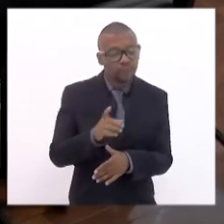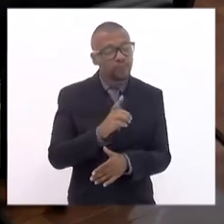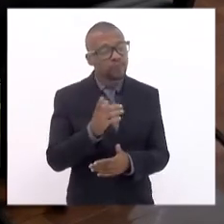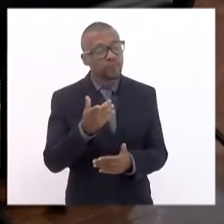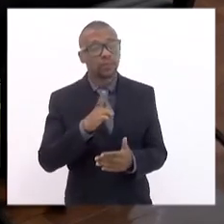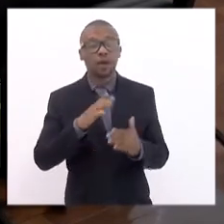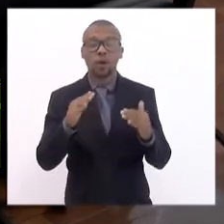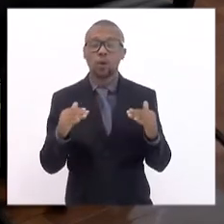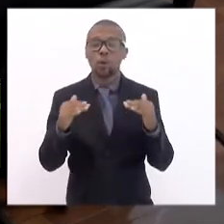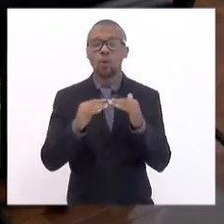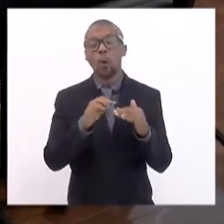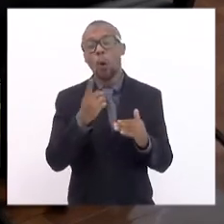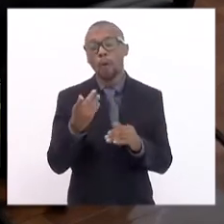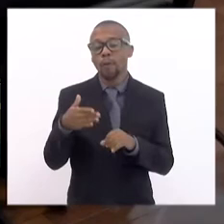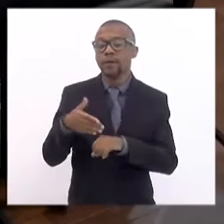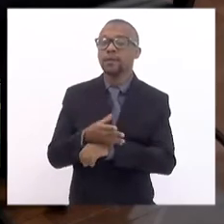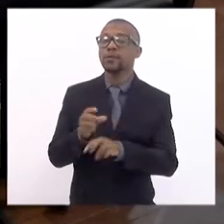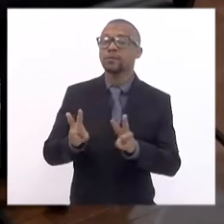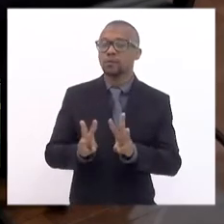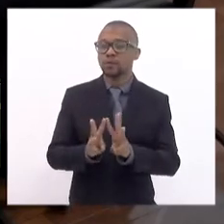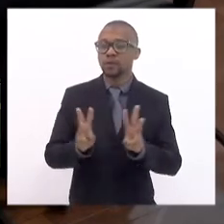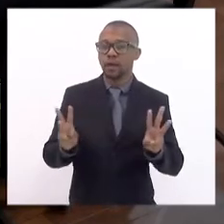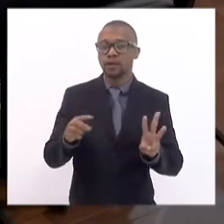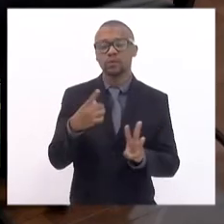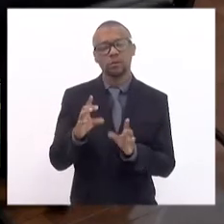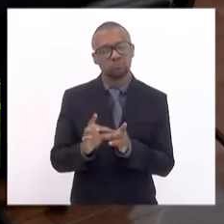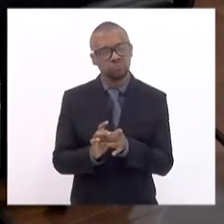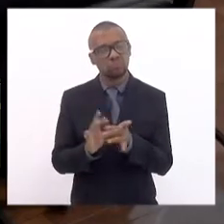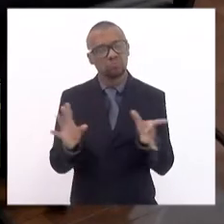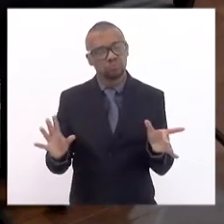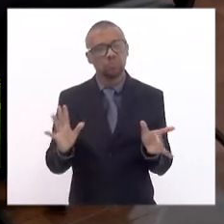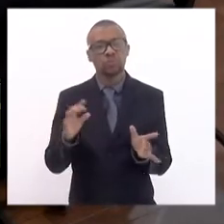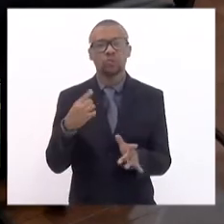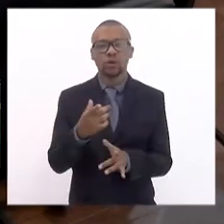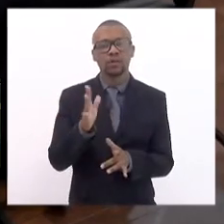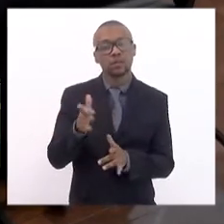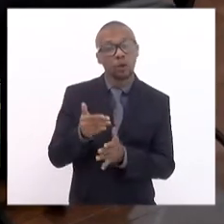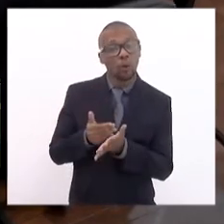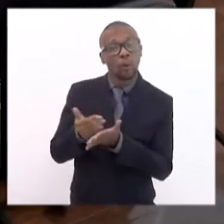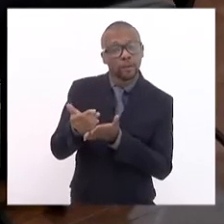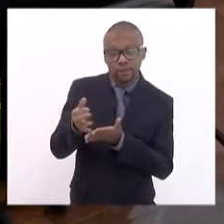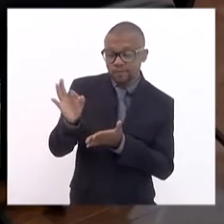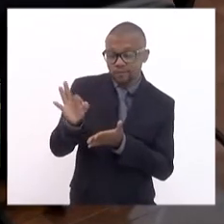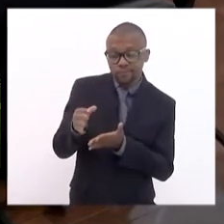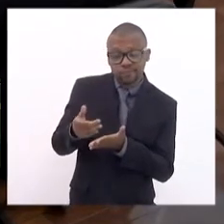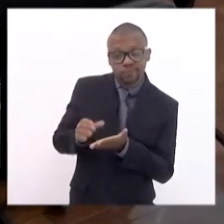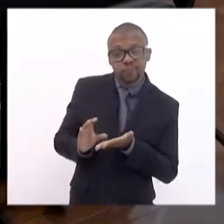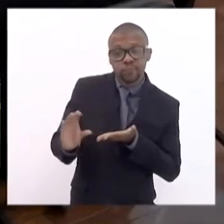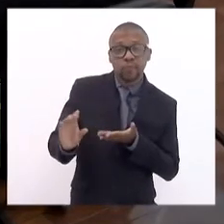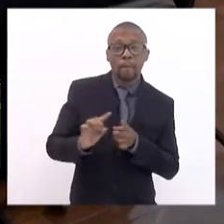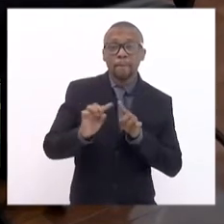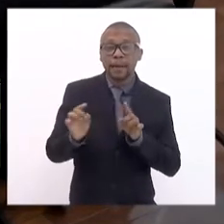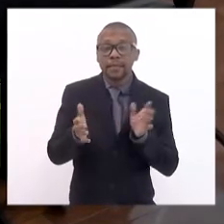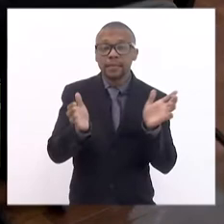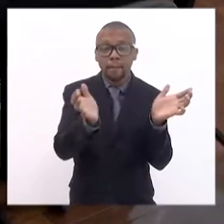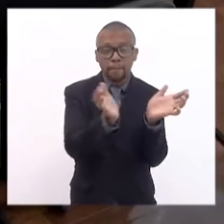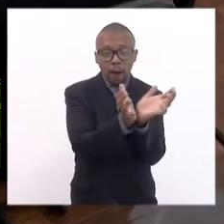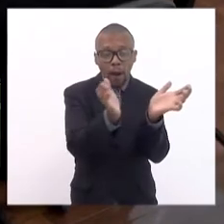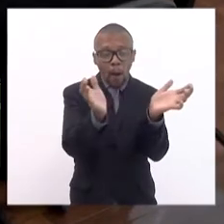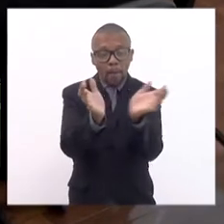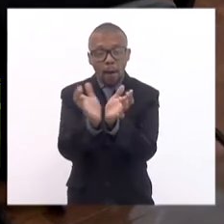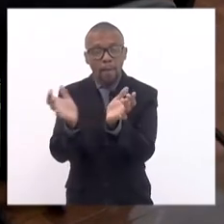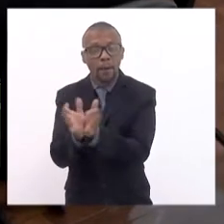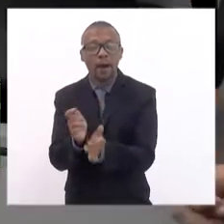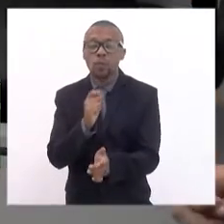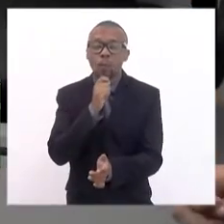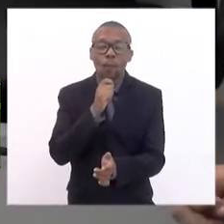ou via o nosso site. Mas ele já está disponível, a gente já está operando com ele. A gente só não tem essa segmentação, enfim. O que